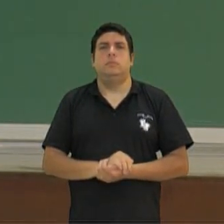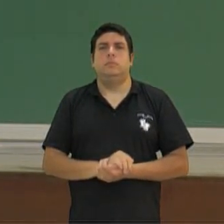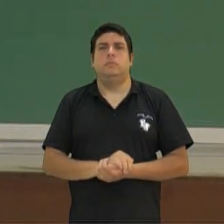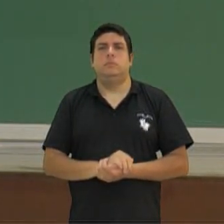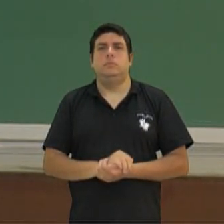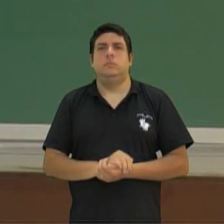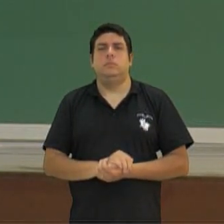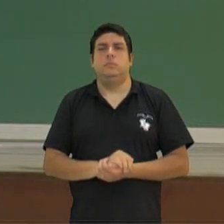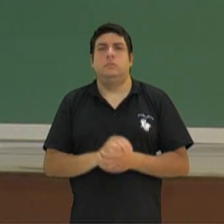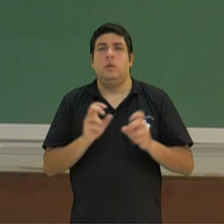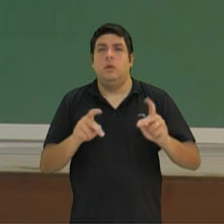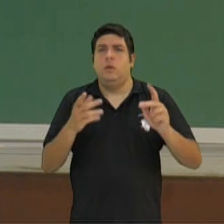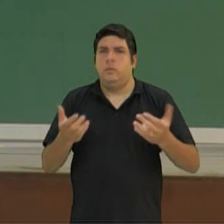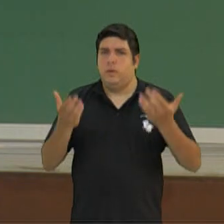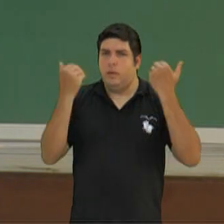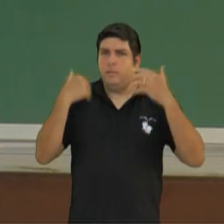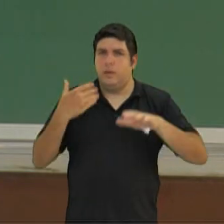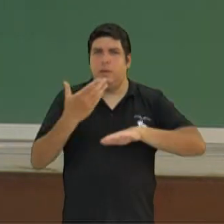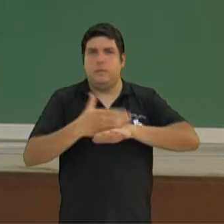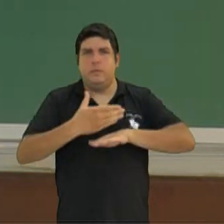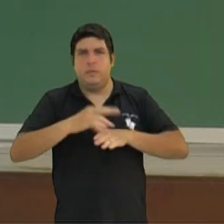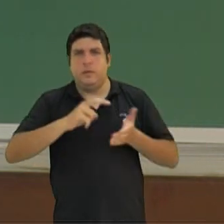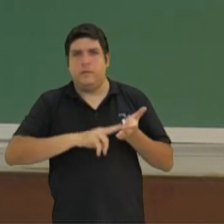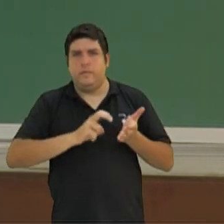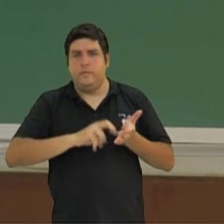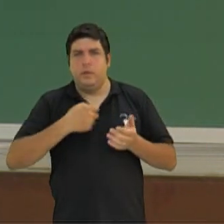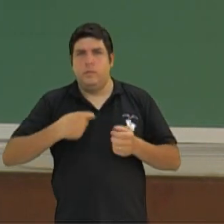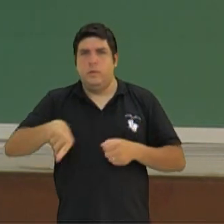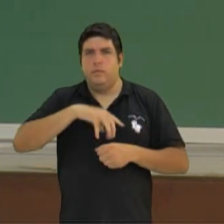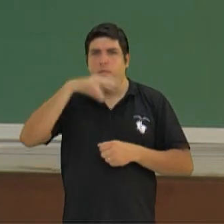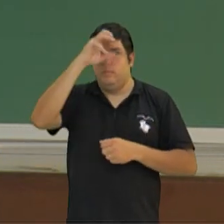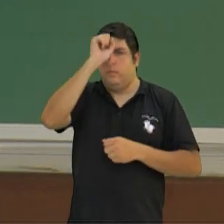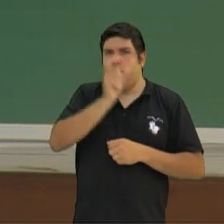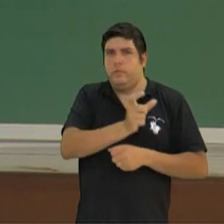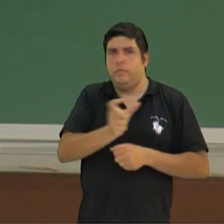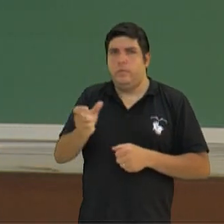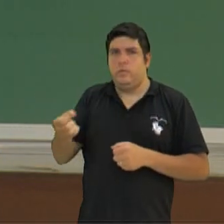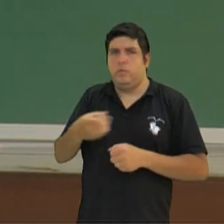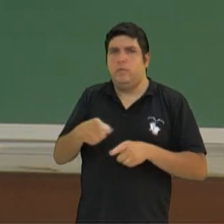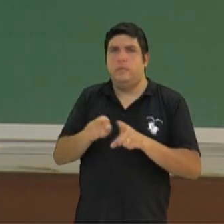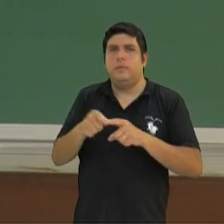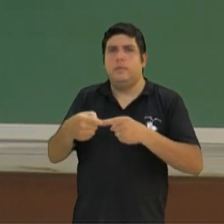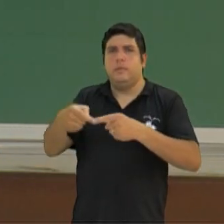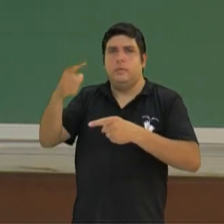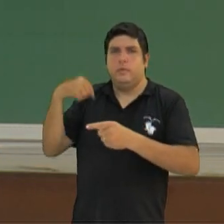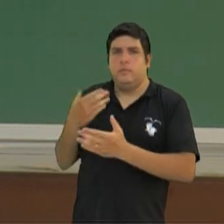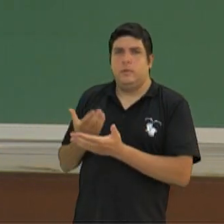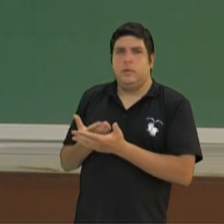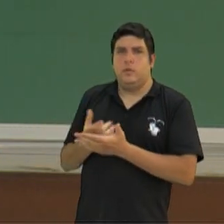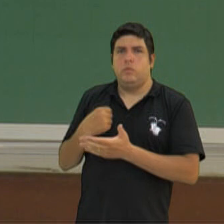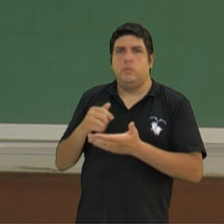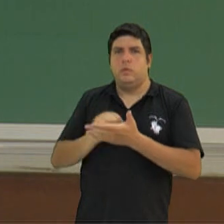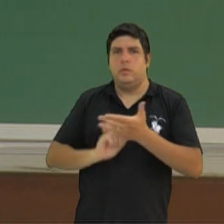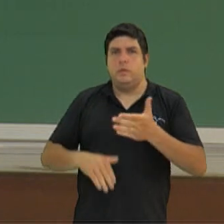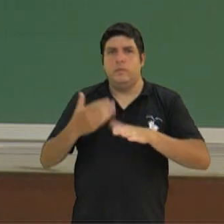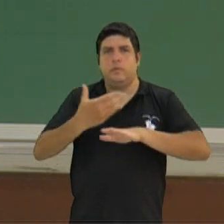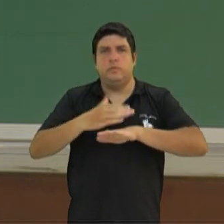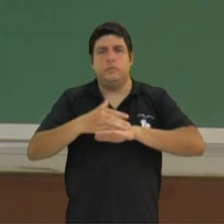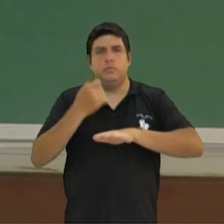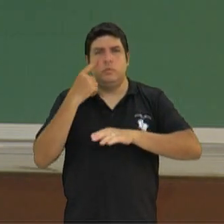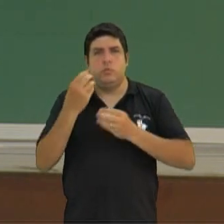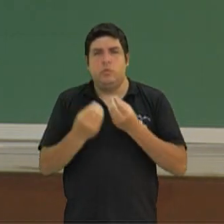Beleza. Bora praticar agora um pouco de vocabulário? Vamos ampliar o nosso vocabulário? Lembra que na aula passada a gente fez uma atividade de vocabulário